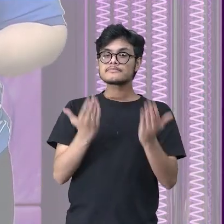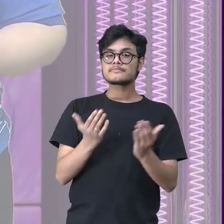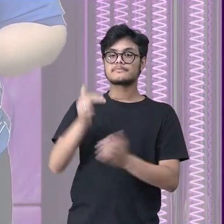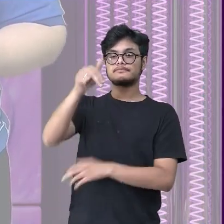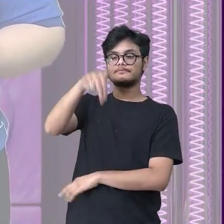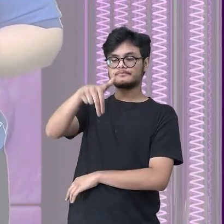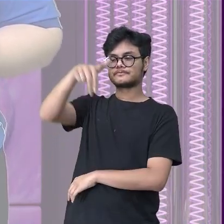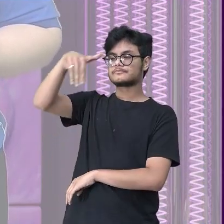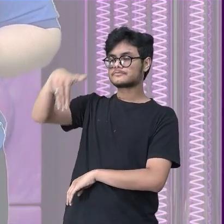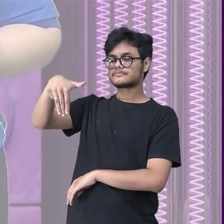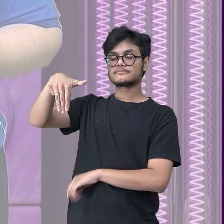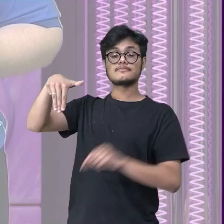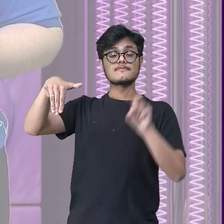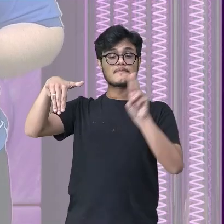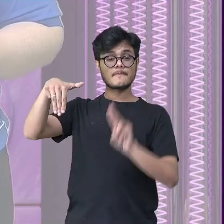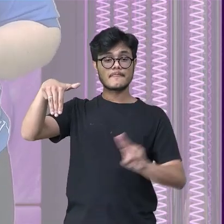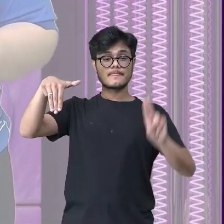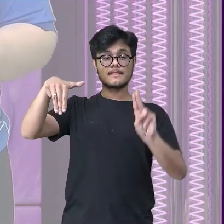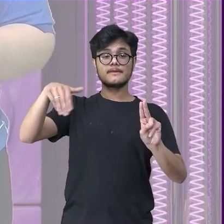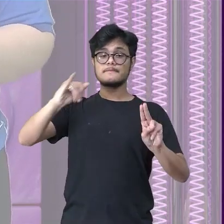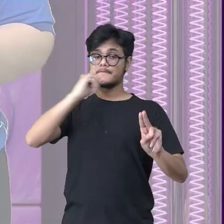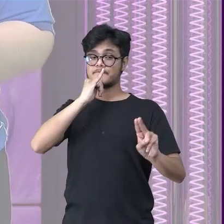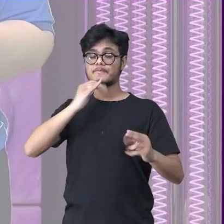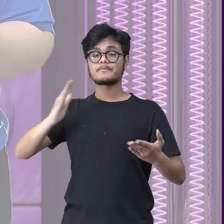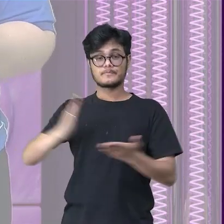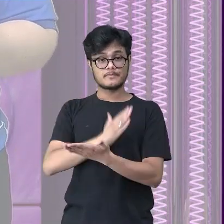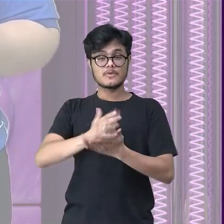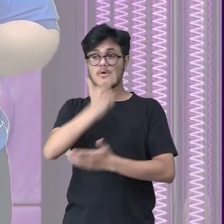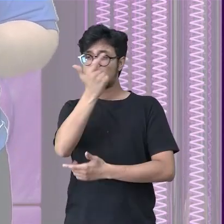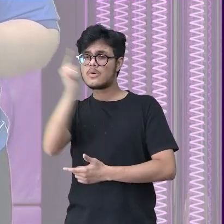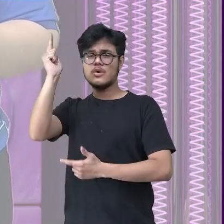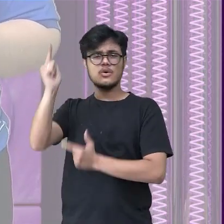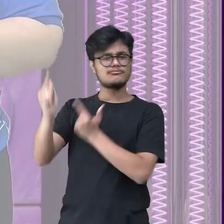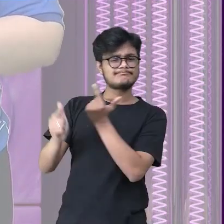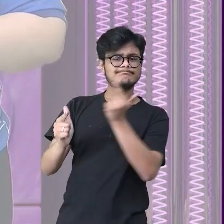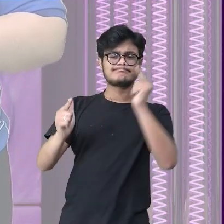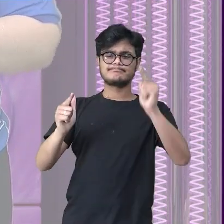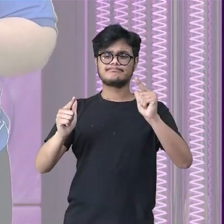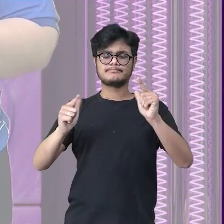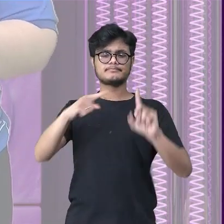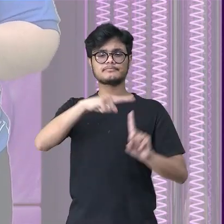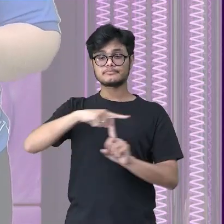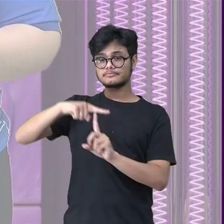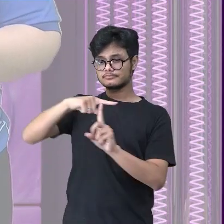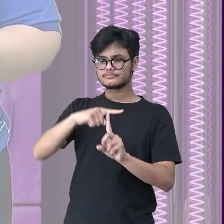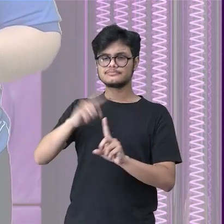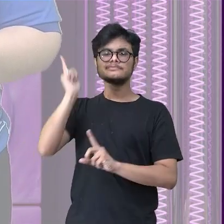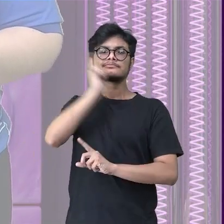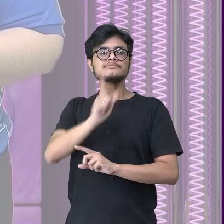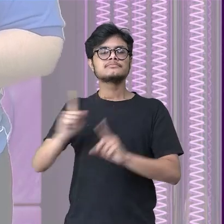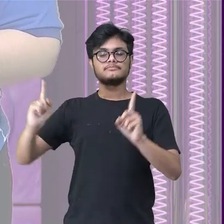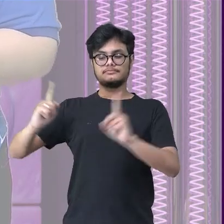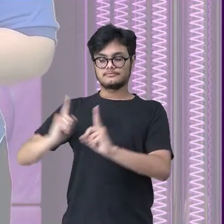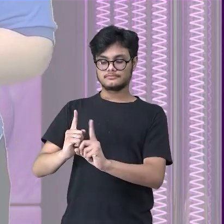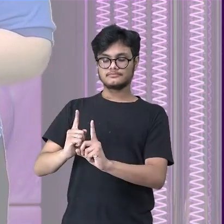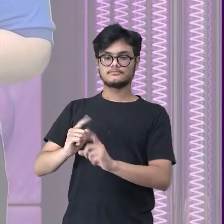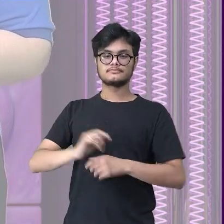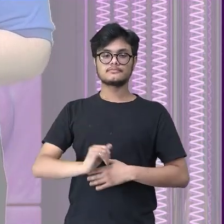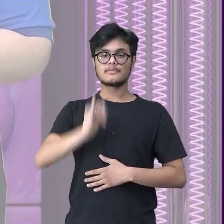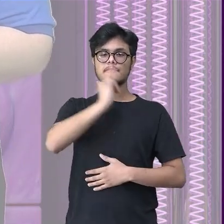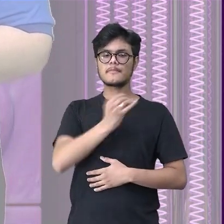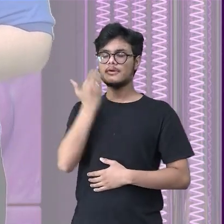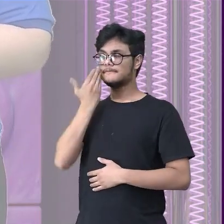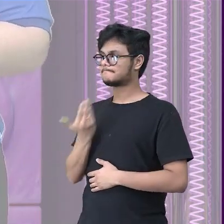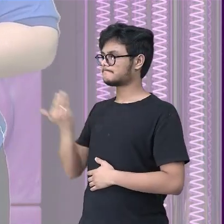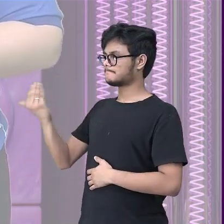é utilizado para medir, né, outras medidas muito pequenas, né? Como vocês estão vendo